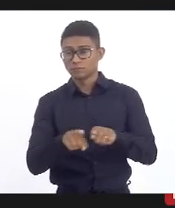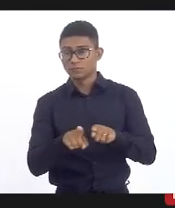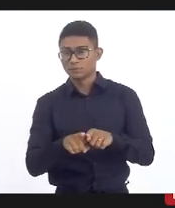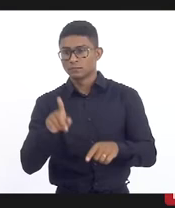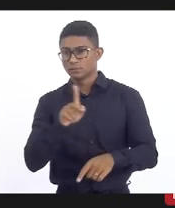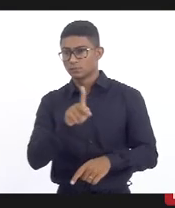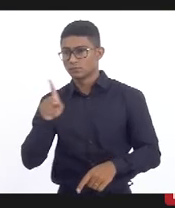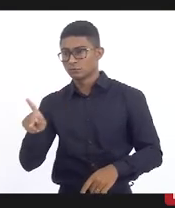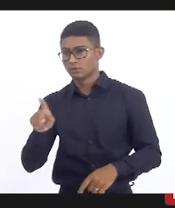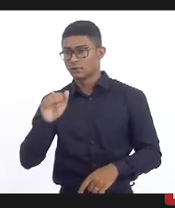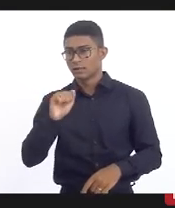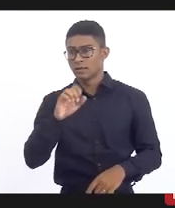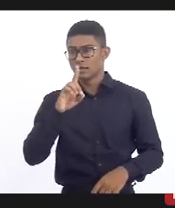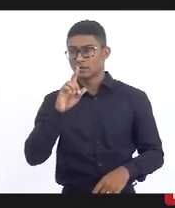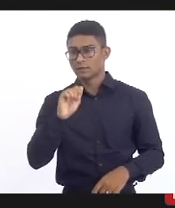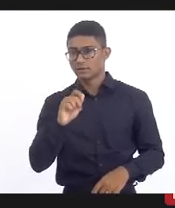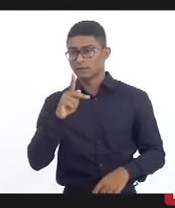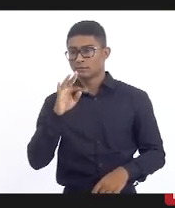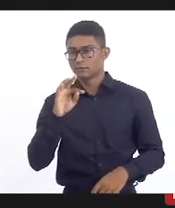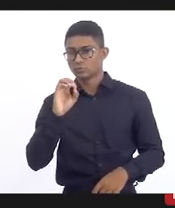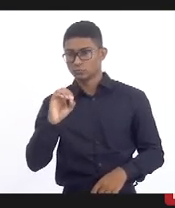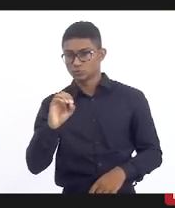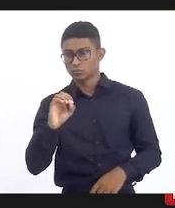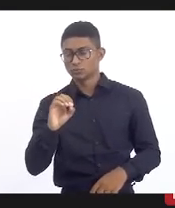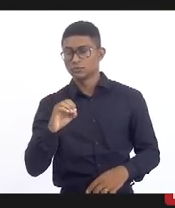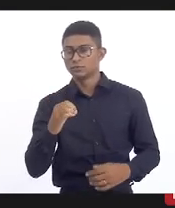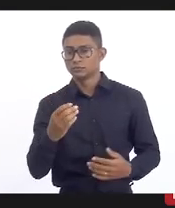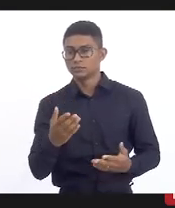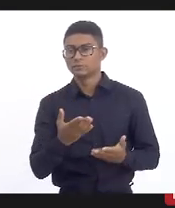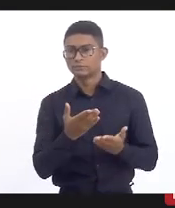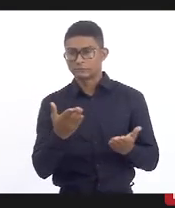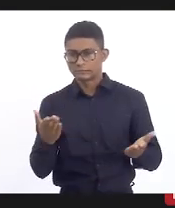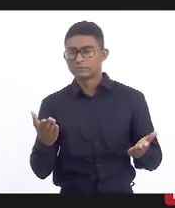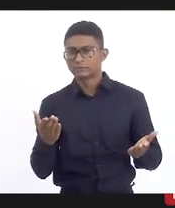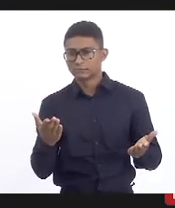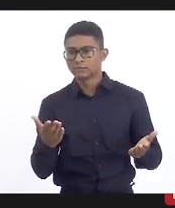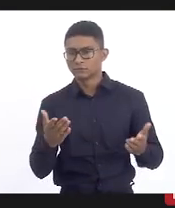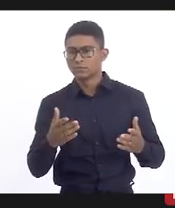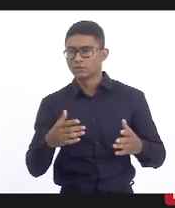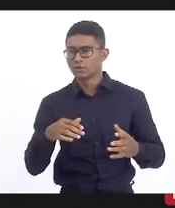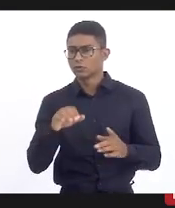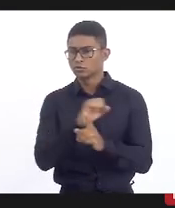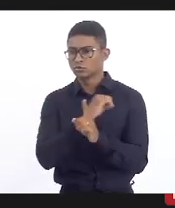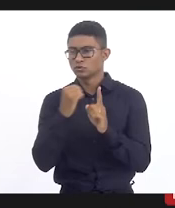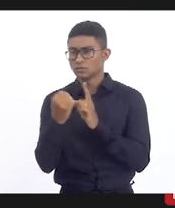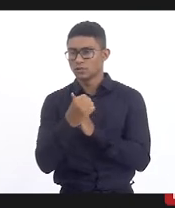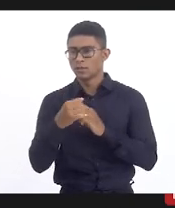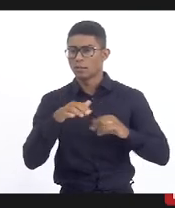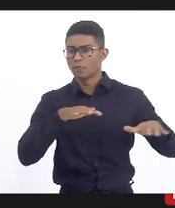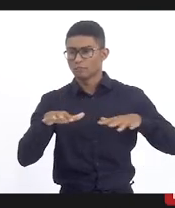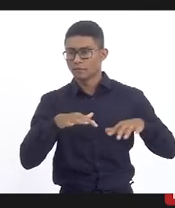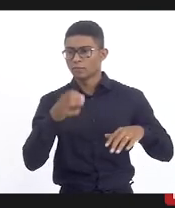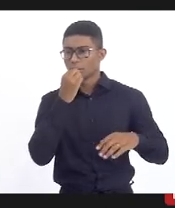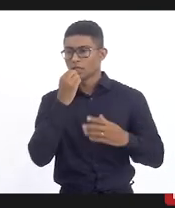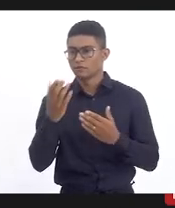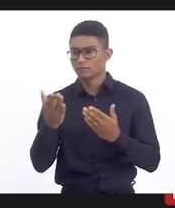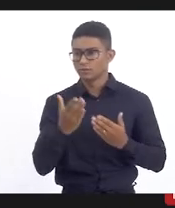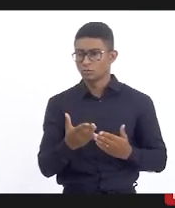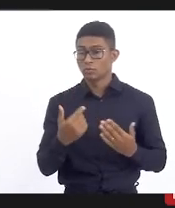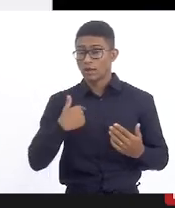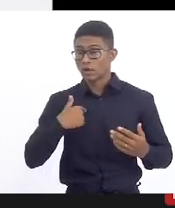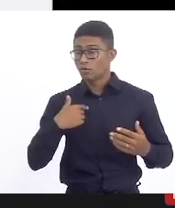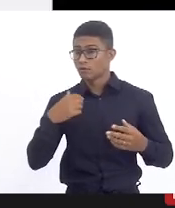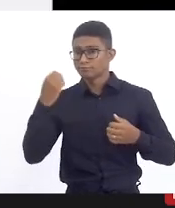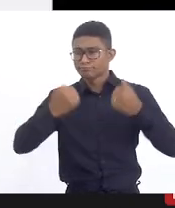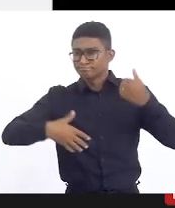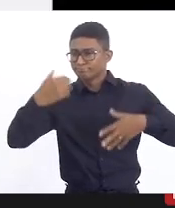mim, é uma referência na questão ambiental e do saneamento do Rio de Janeiro. Os movimentos sociais também sejam muito bem-vindos. Vou ser muito breve,